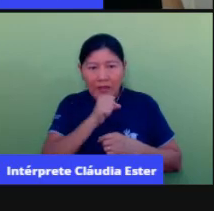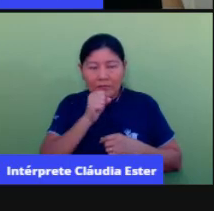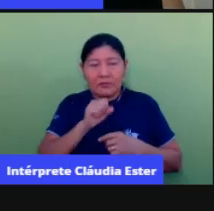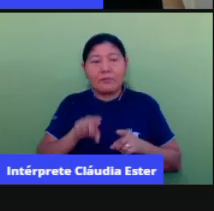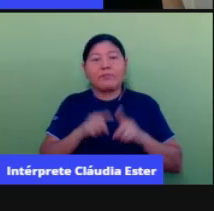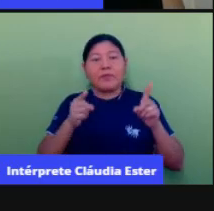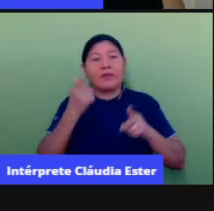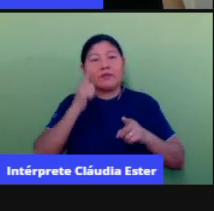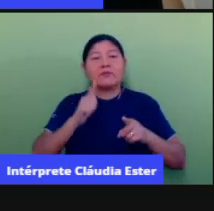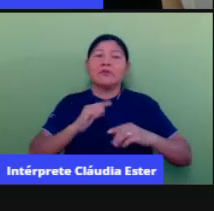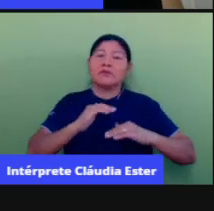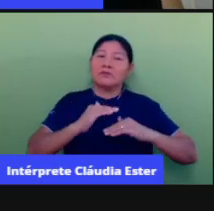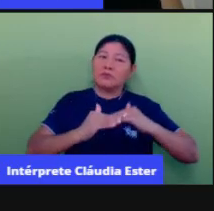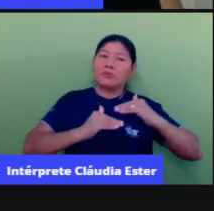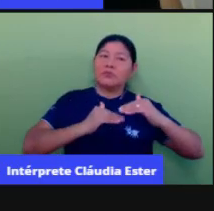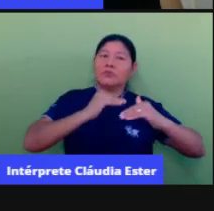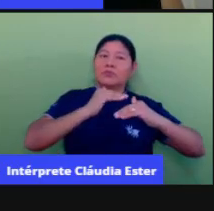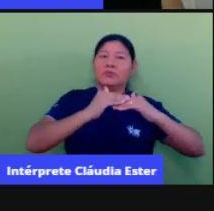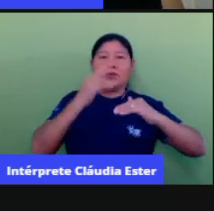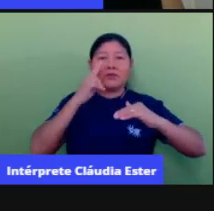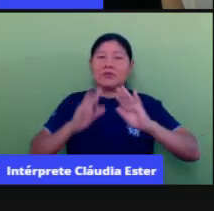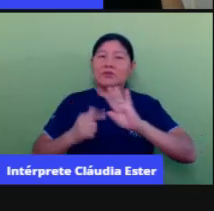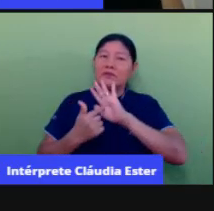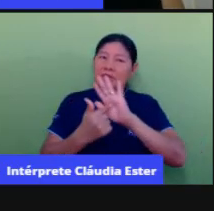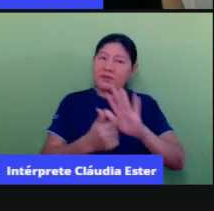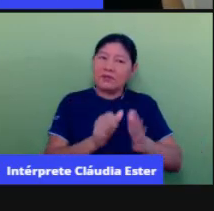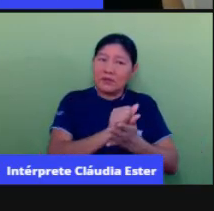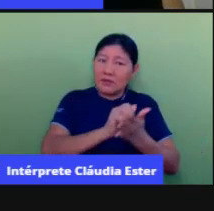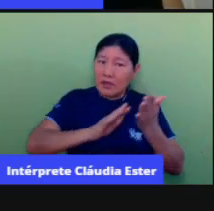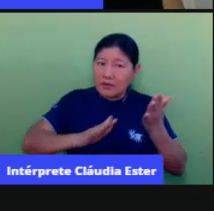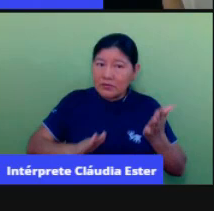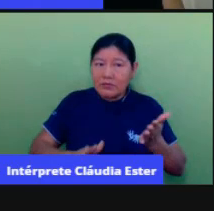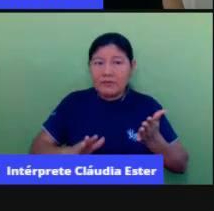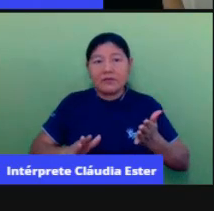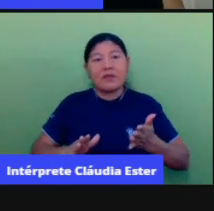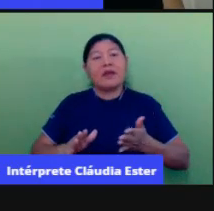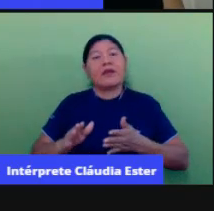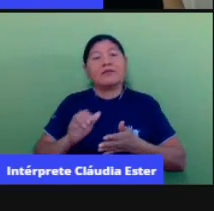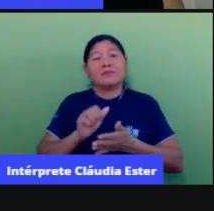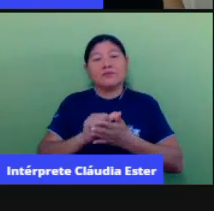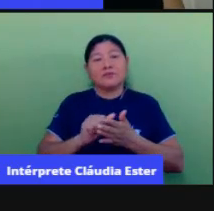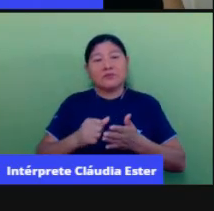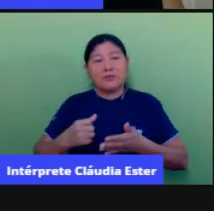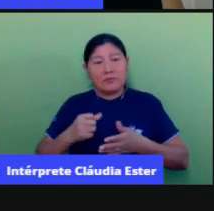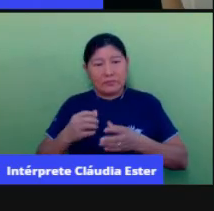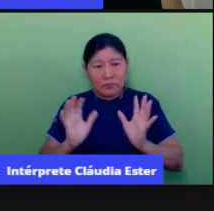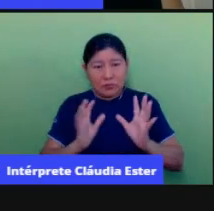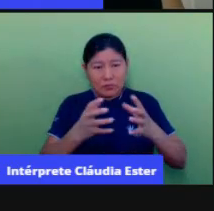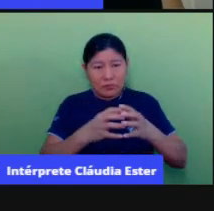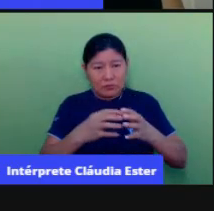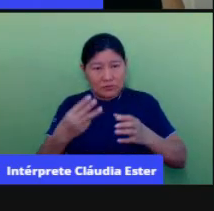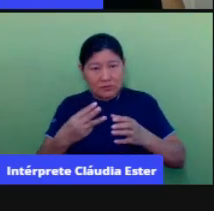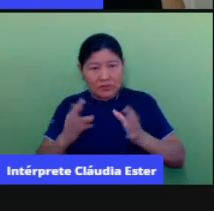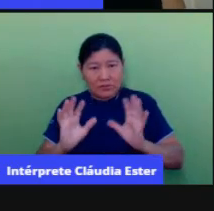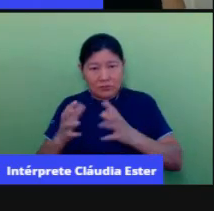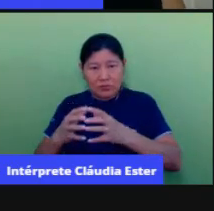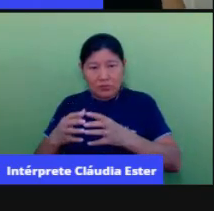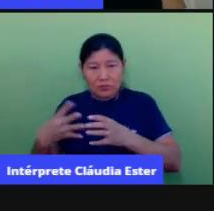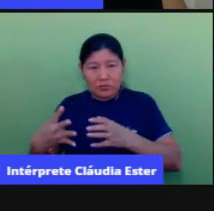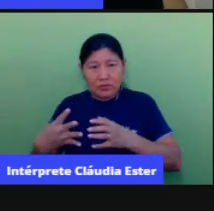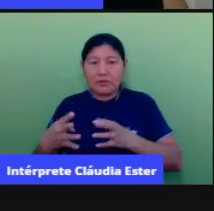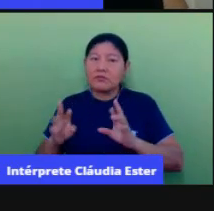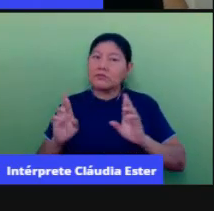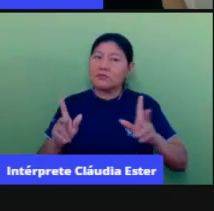anos. Isso quer dizer que as atividades das crianças de 0 a 3 e as atividades das crianças de 0 a 4 não são as mesmas,